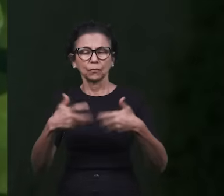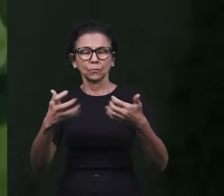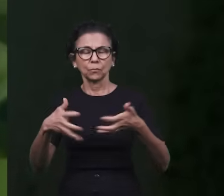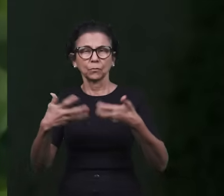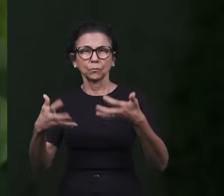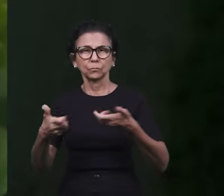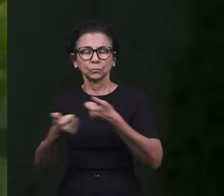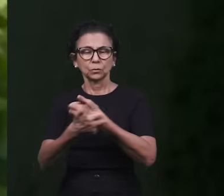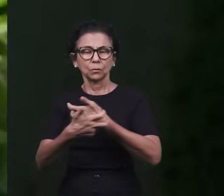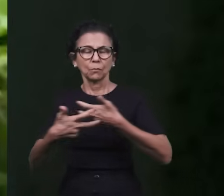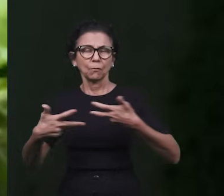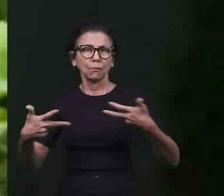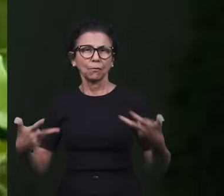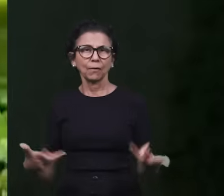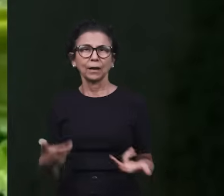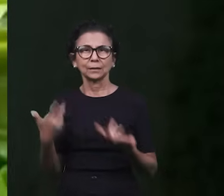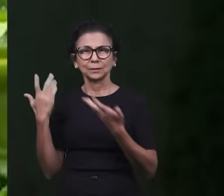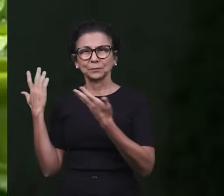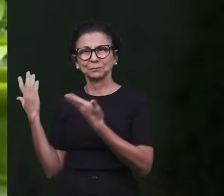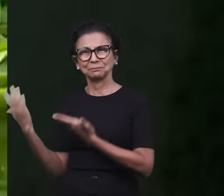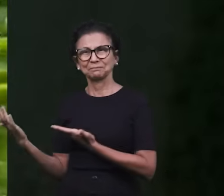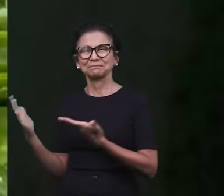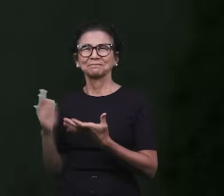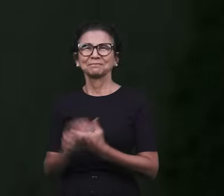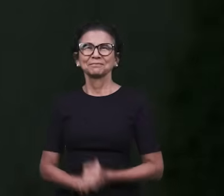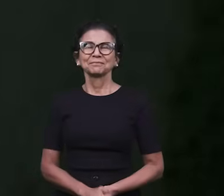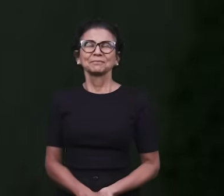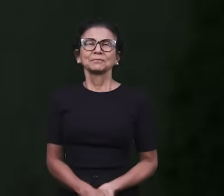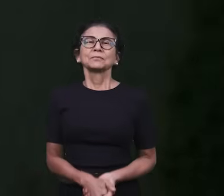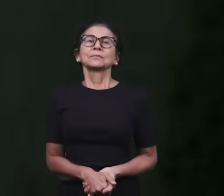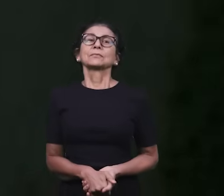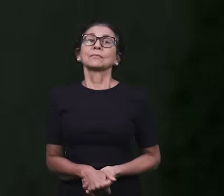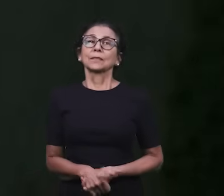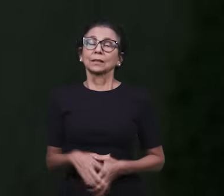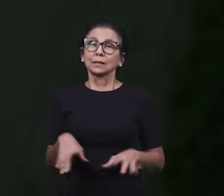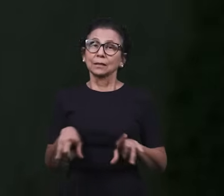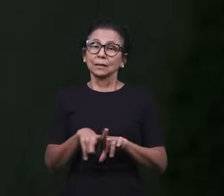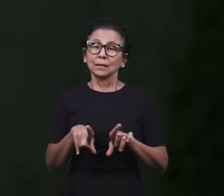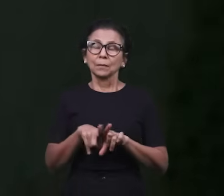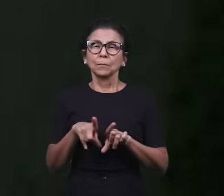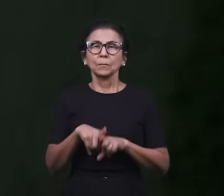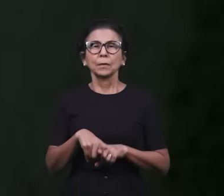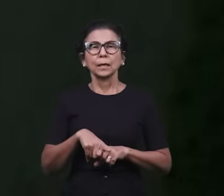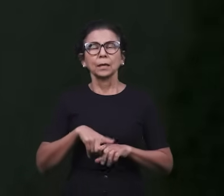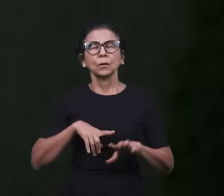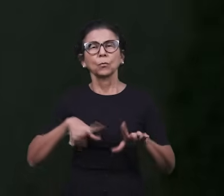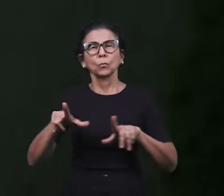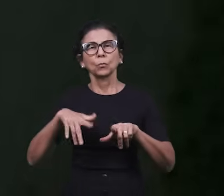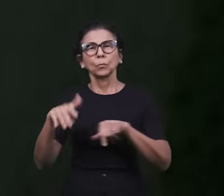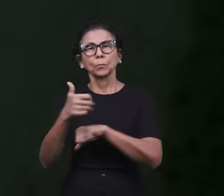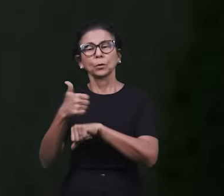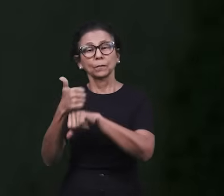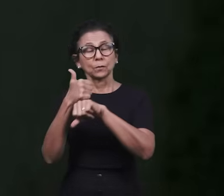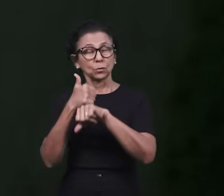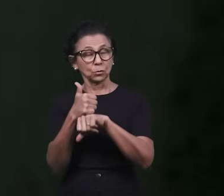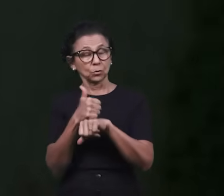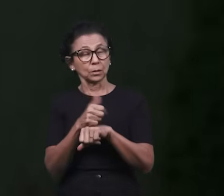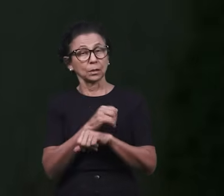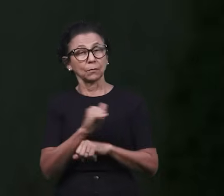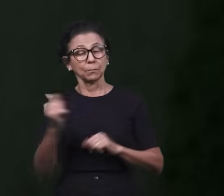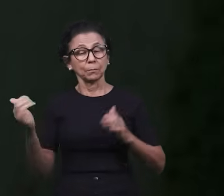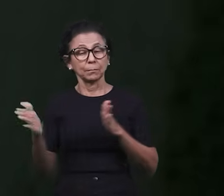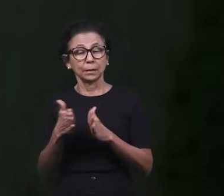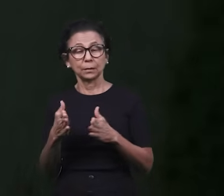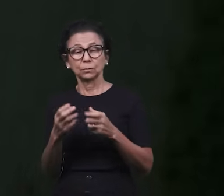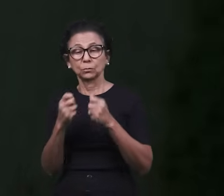alface, couve, hortelã, temperos verdes e entre outras. De acordo com o produtor, a experiência com o